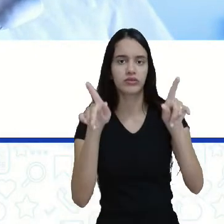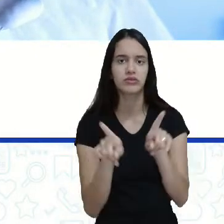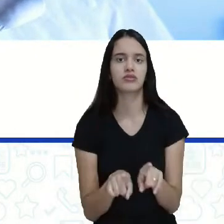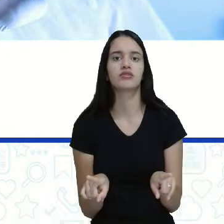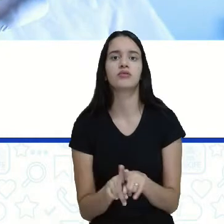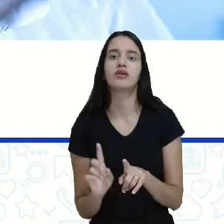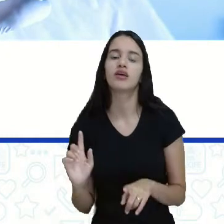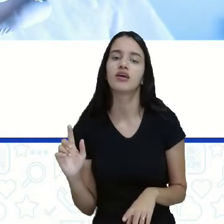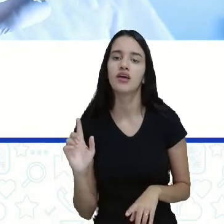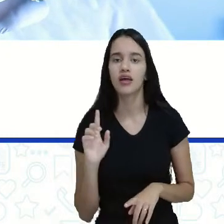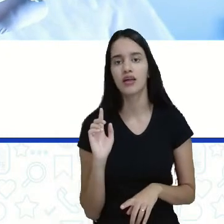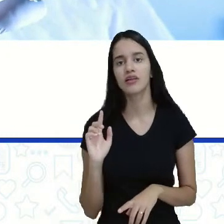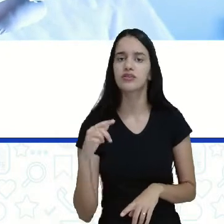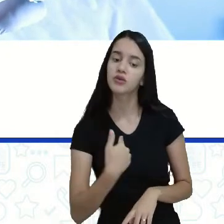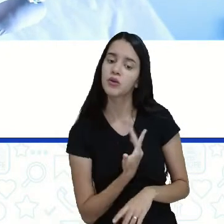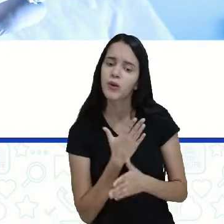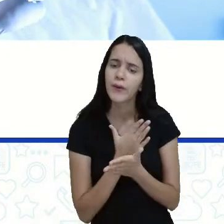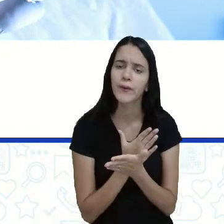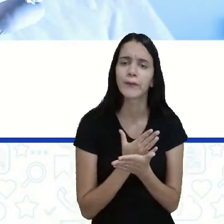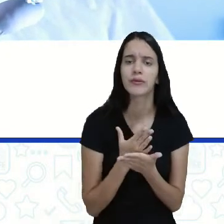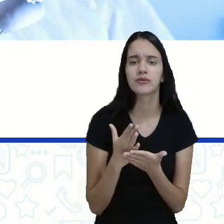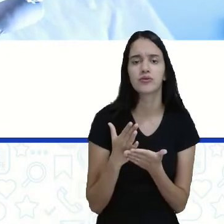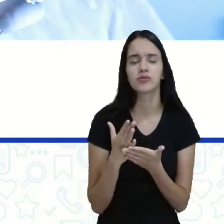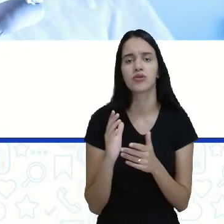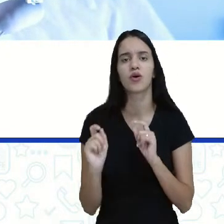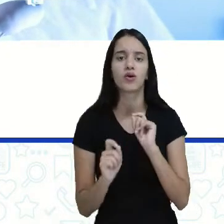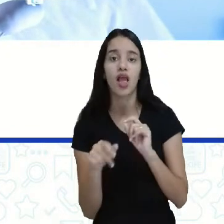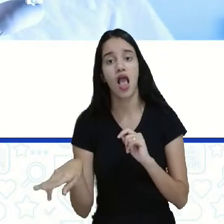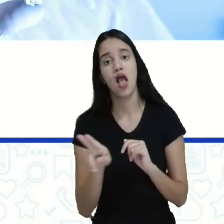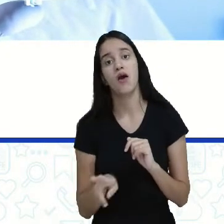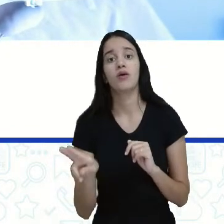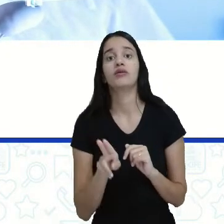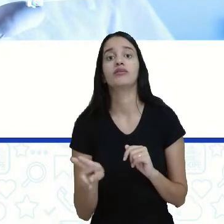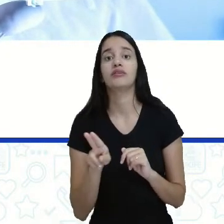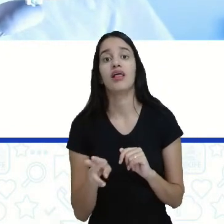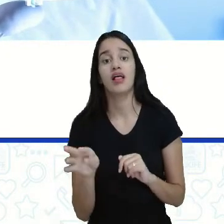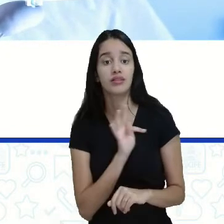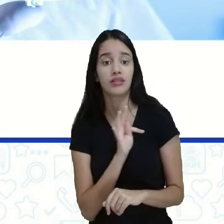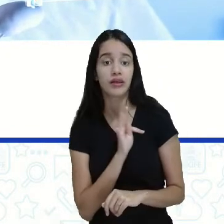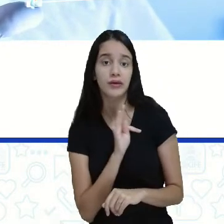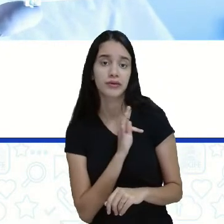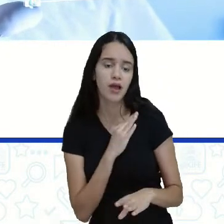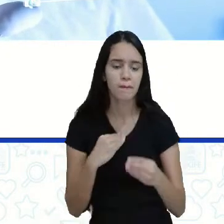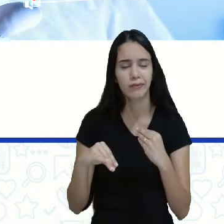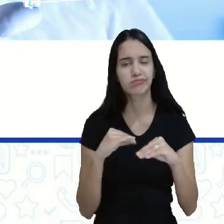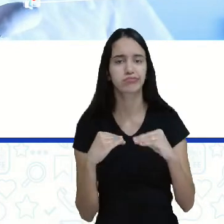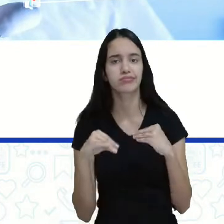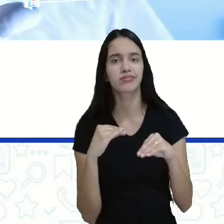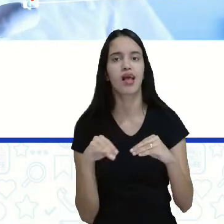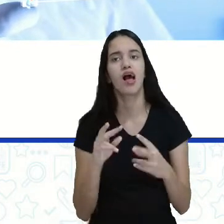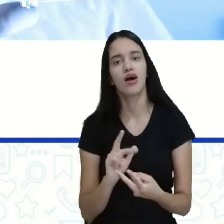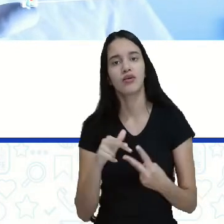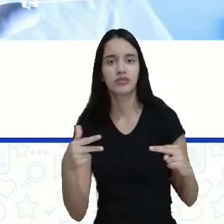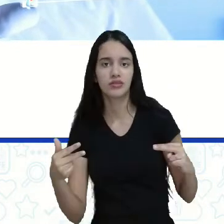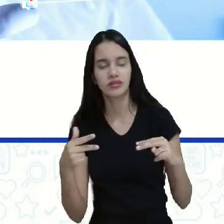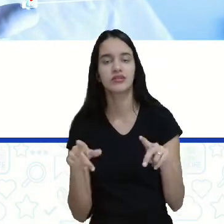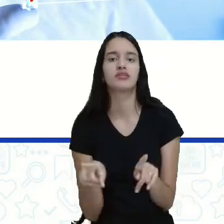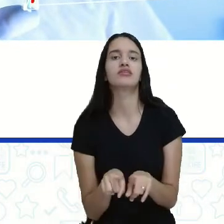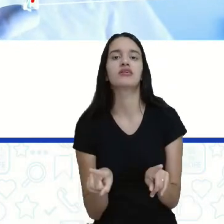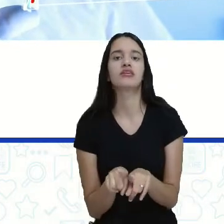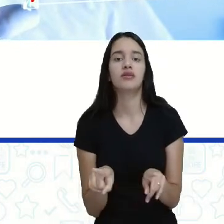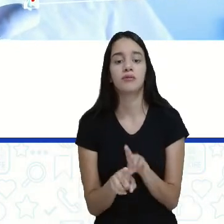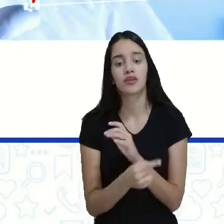a gente começou aí a utilizar técnicas para manipular esses genes, né? Genes de